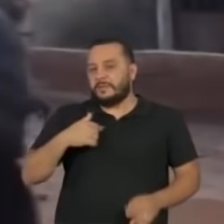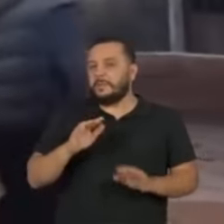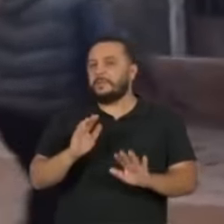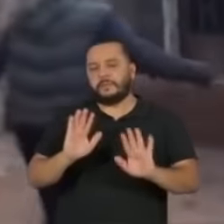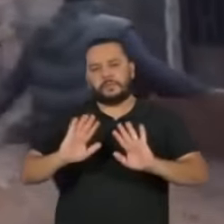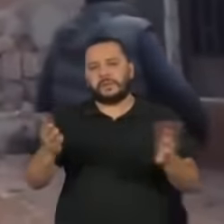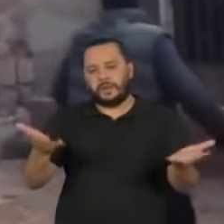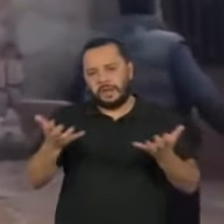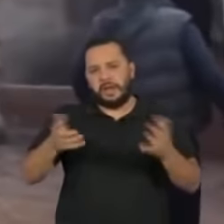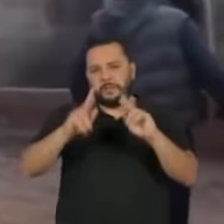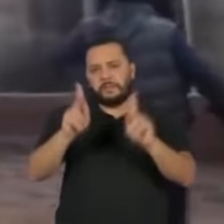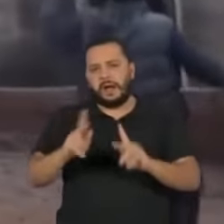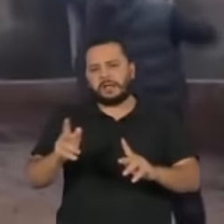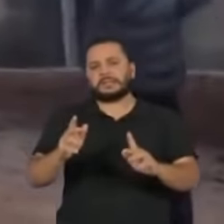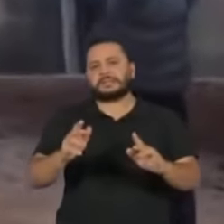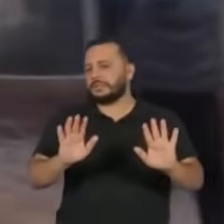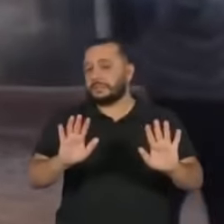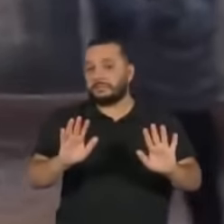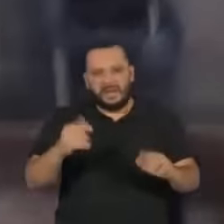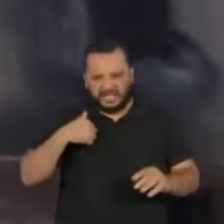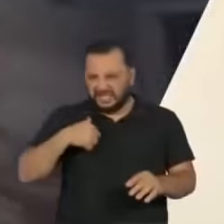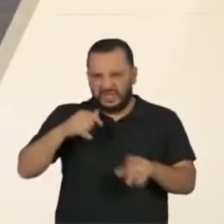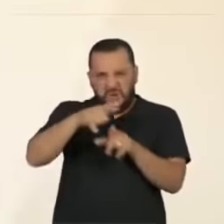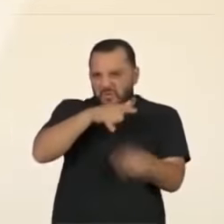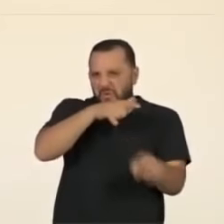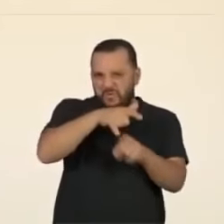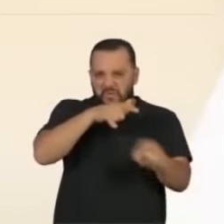e nega ter realizado ataques desde então.